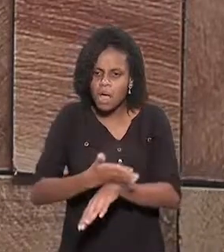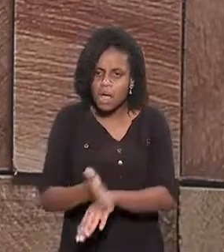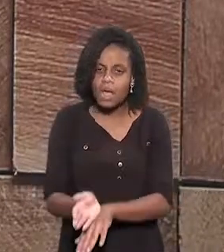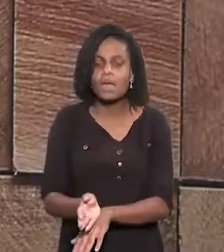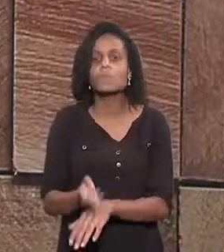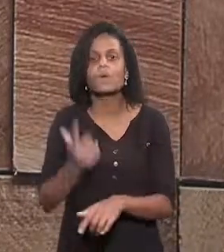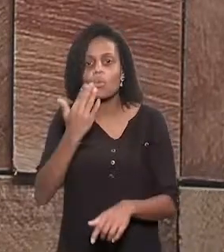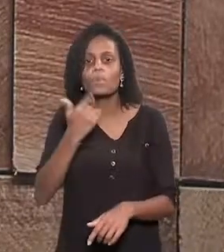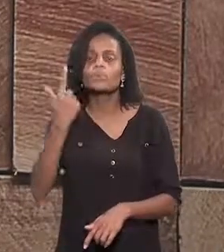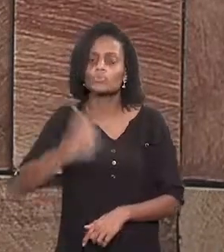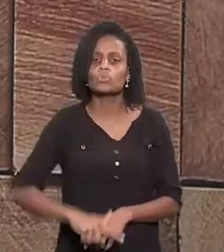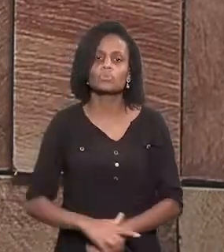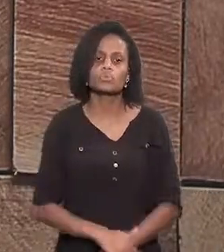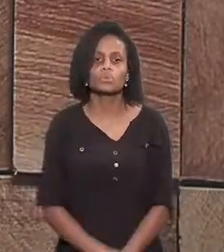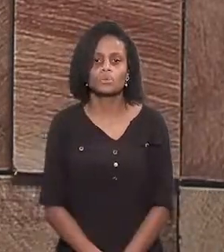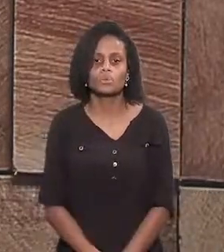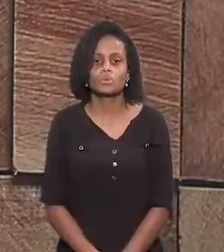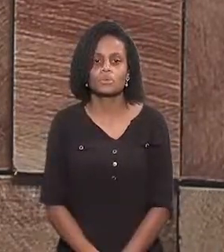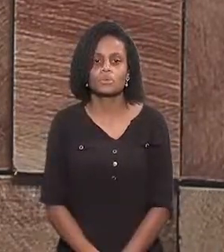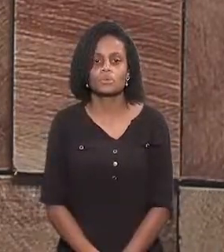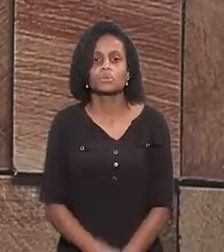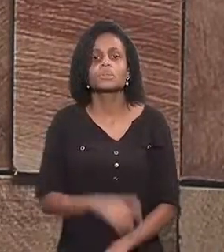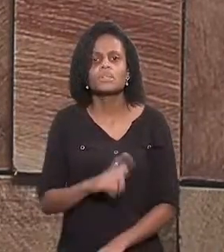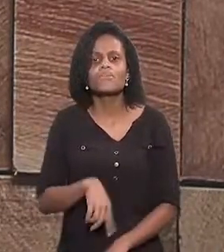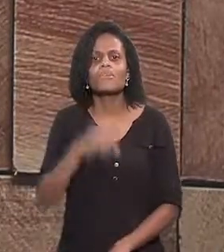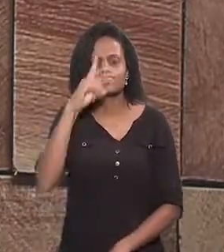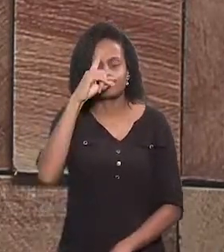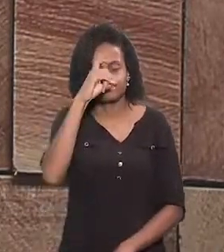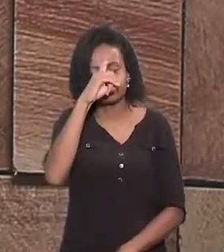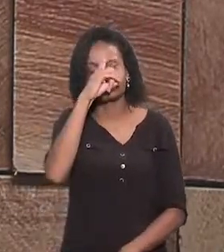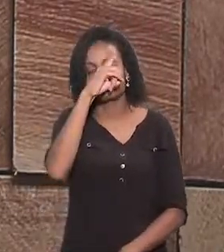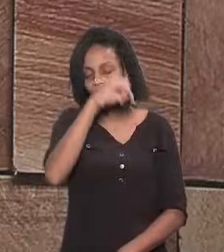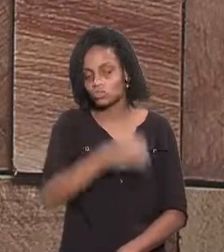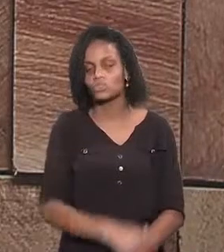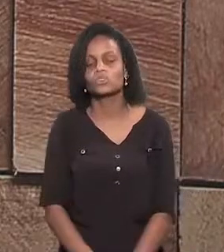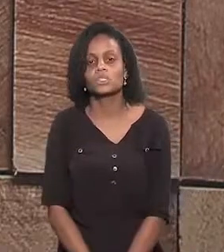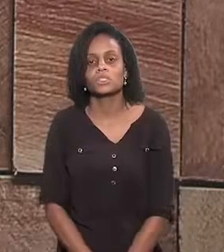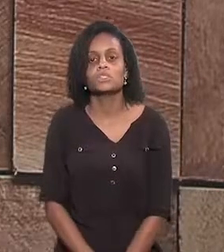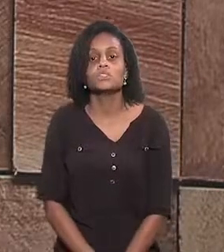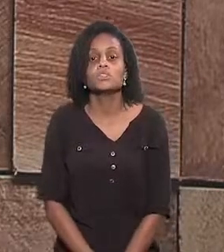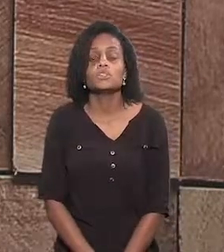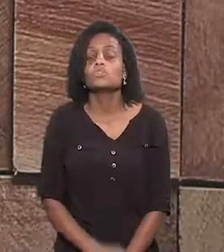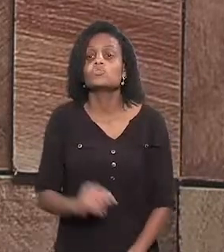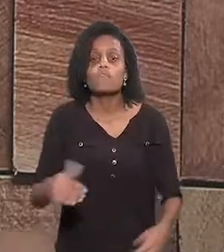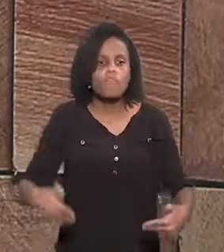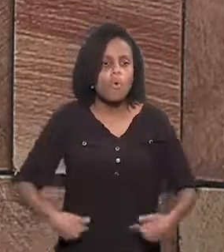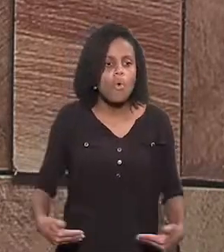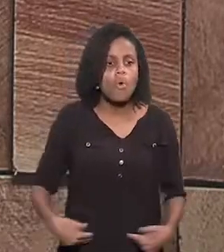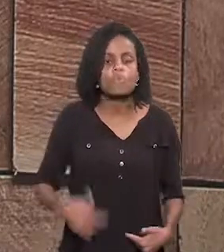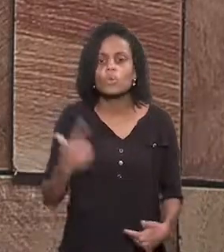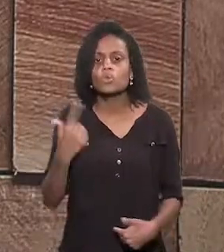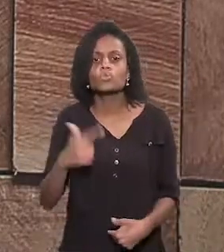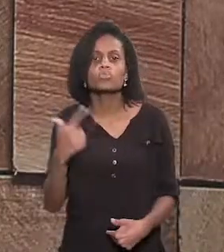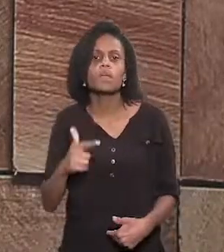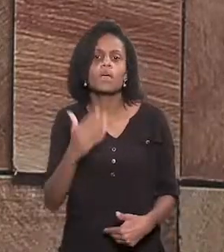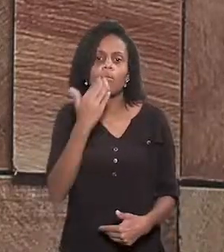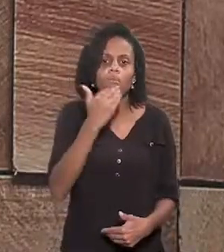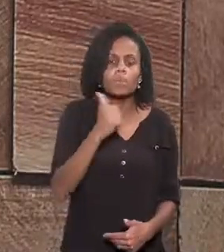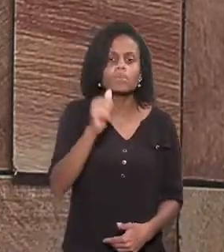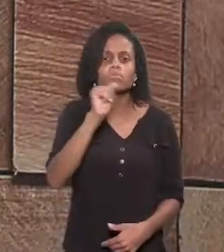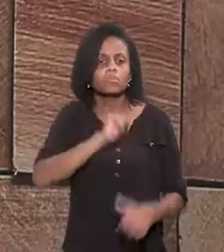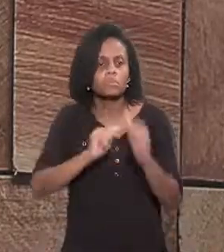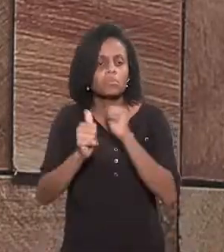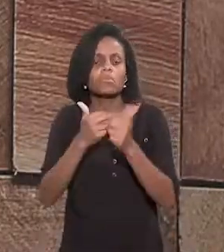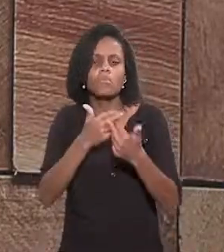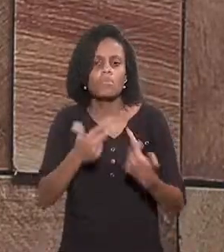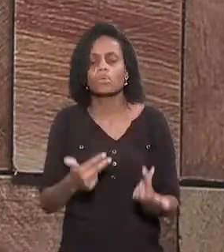da escola, repetir. Então é uma situação muito delicada mesmo, de situações de fome, de não ter o que comer, não ter o que beber.